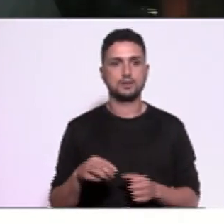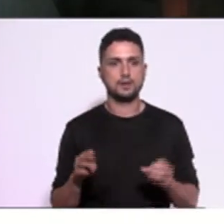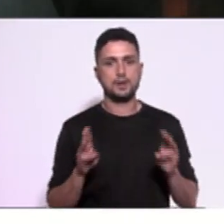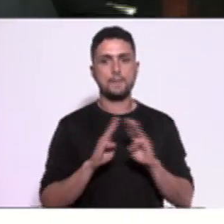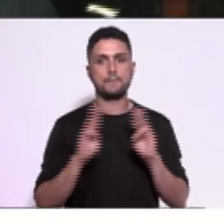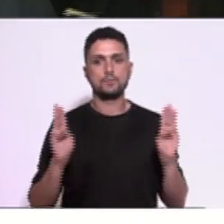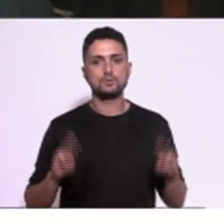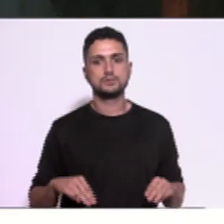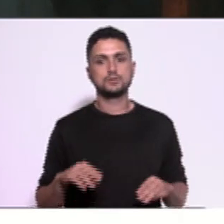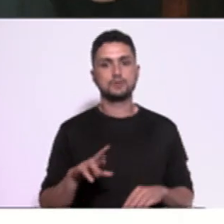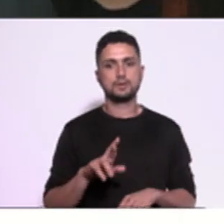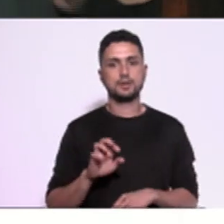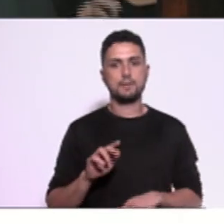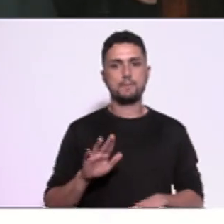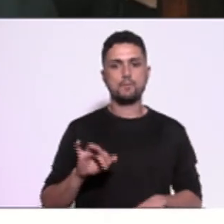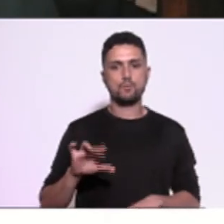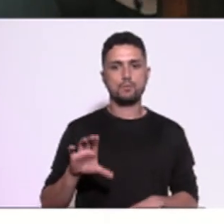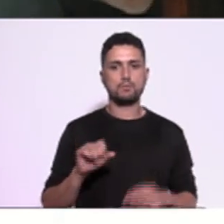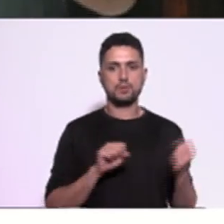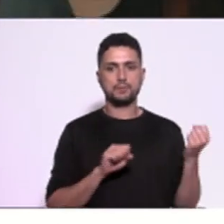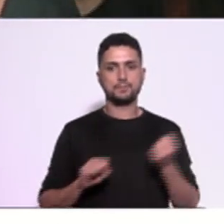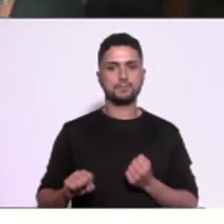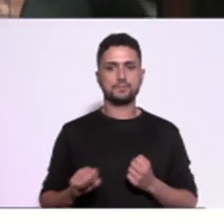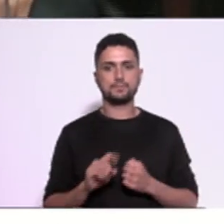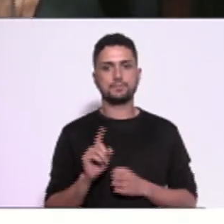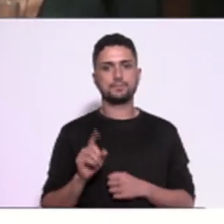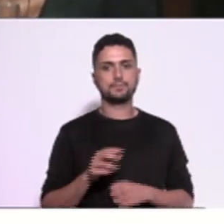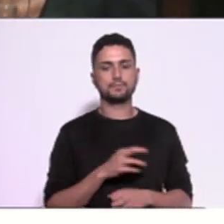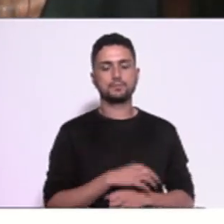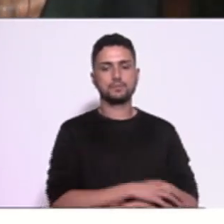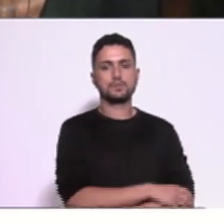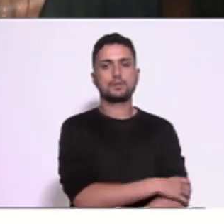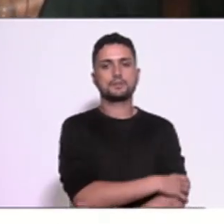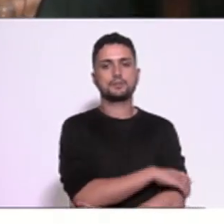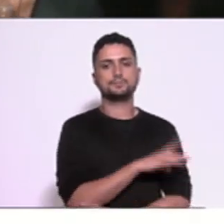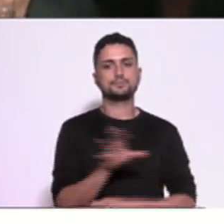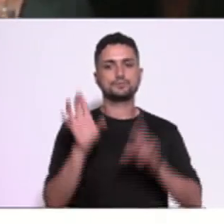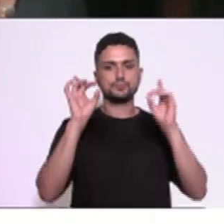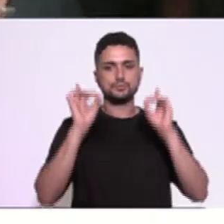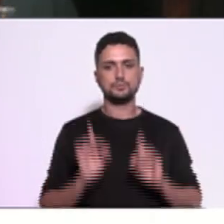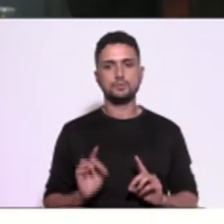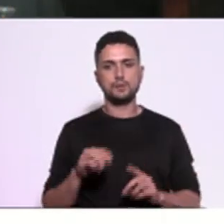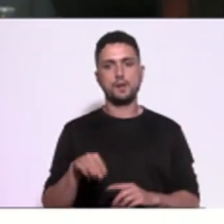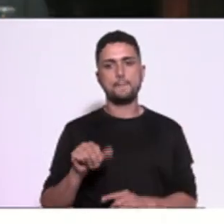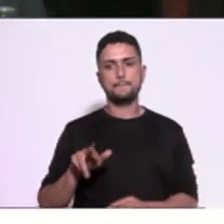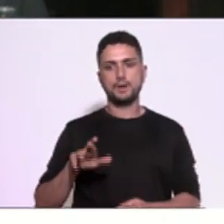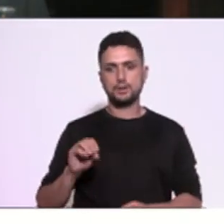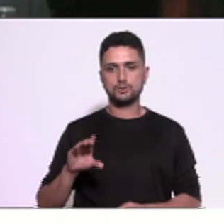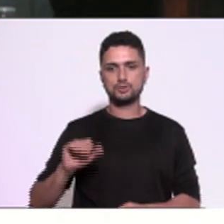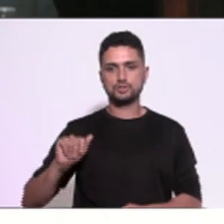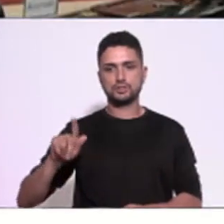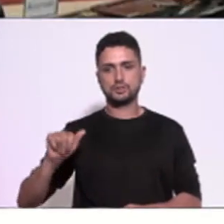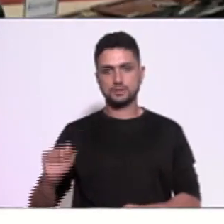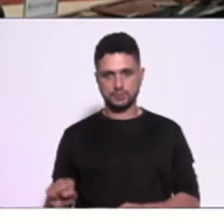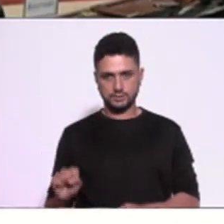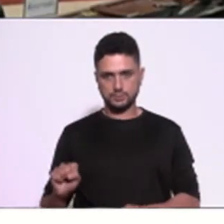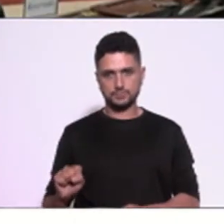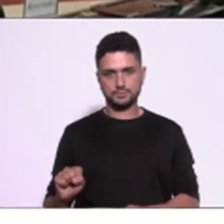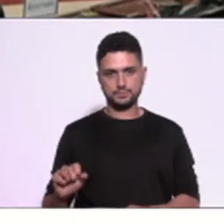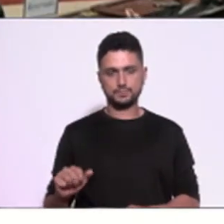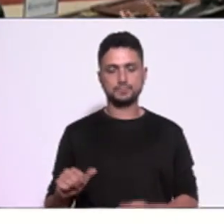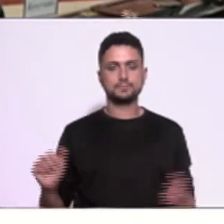República, representados pelo seu diretor, o doutor Mário Chagas.